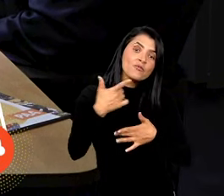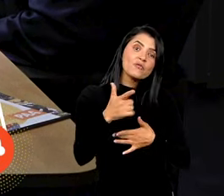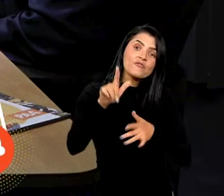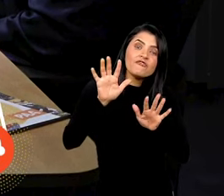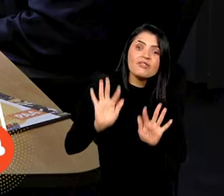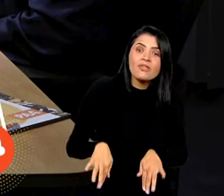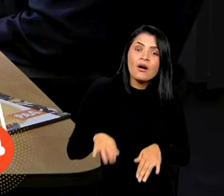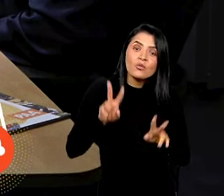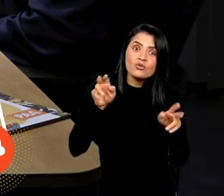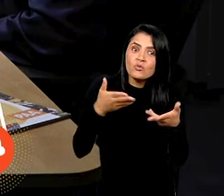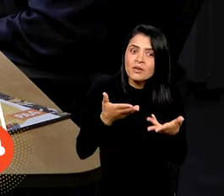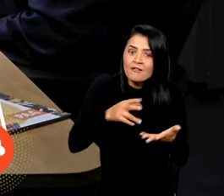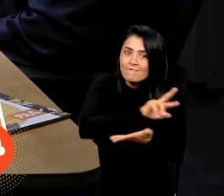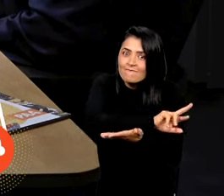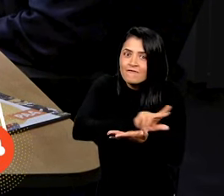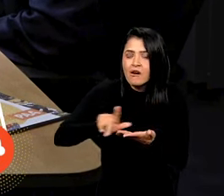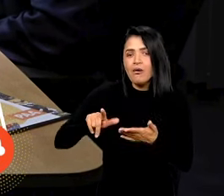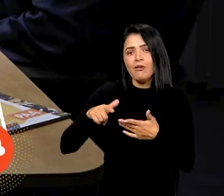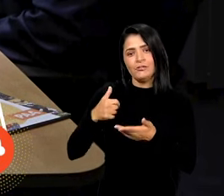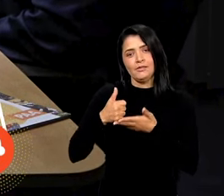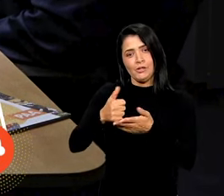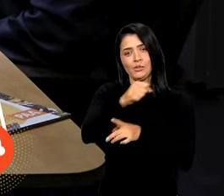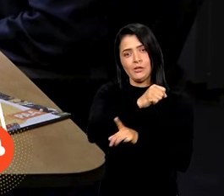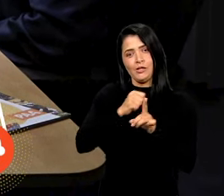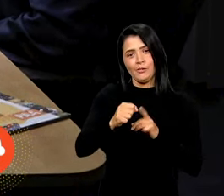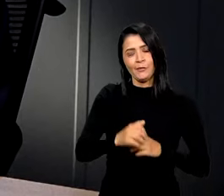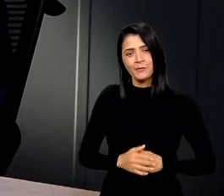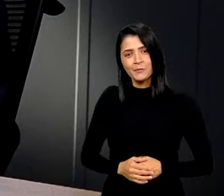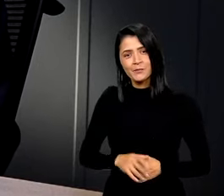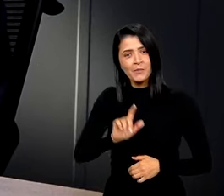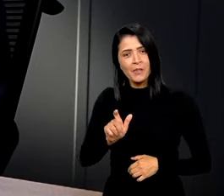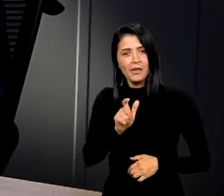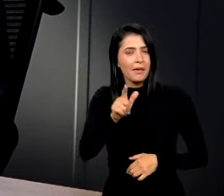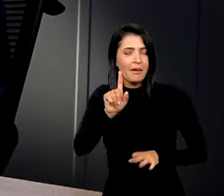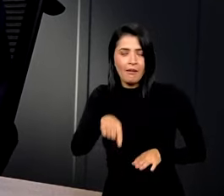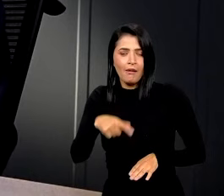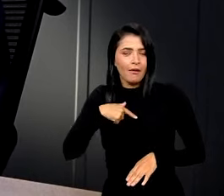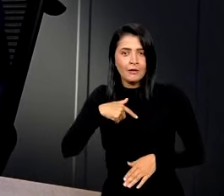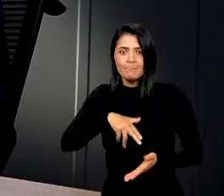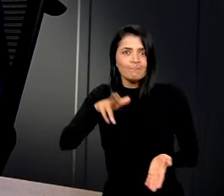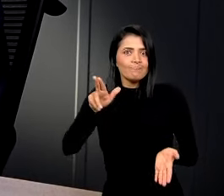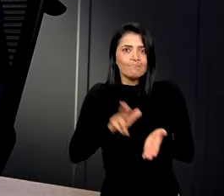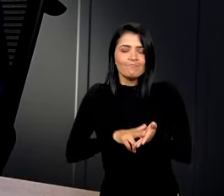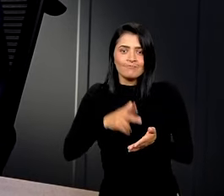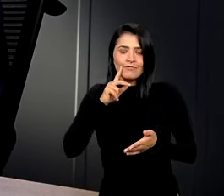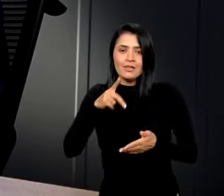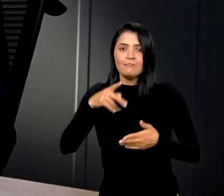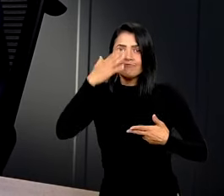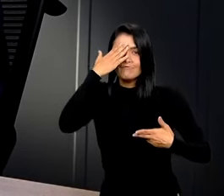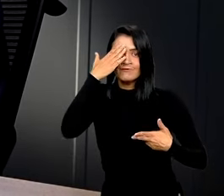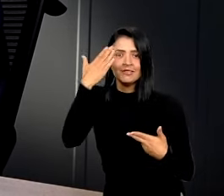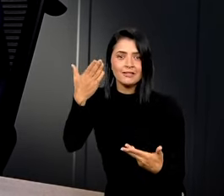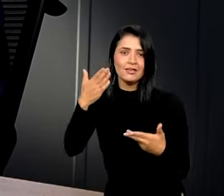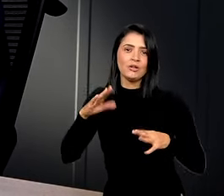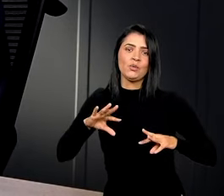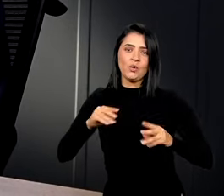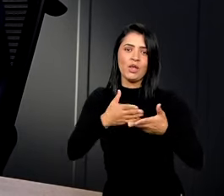desse universo de assistência social. É uma palavra, primeiro, de reconhecimento e gratidão a todos